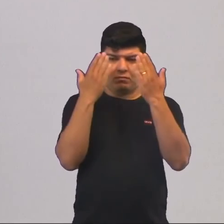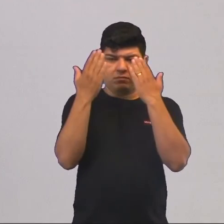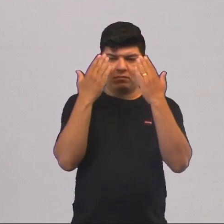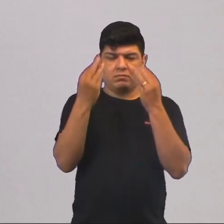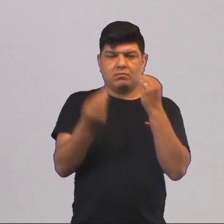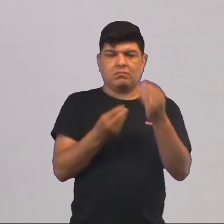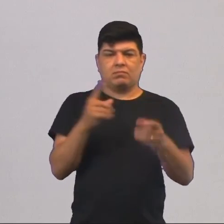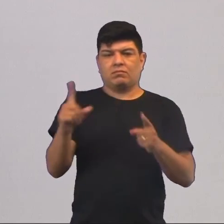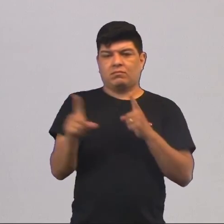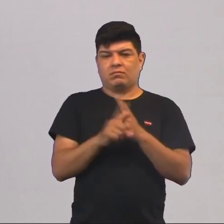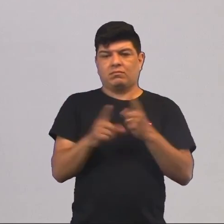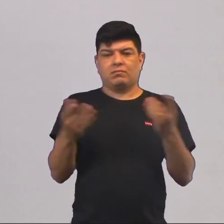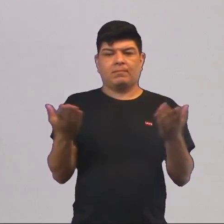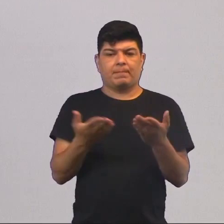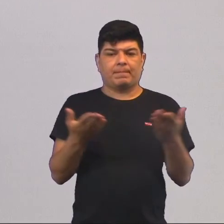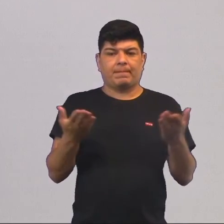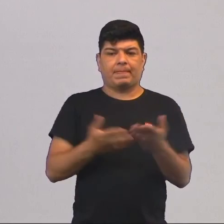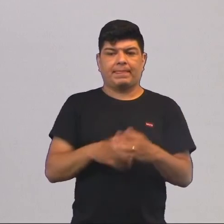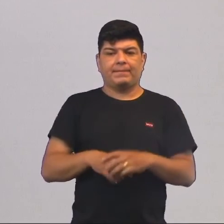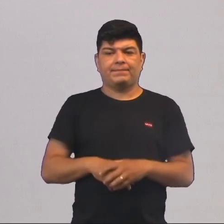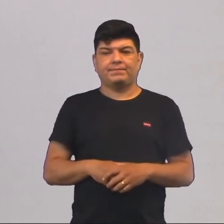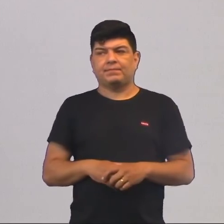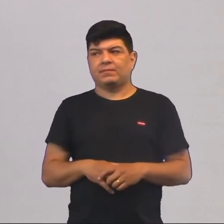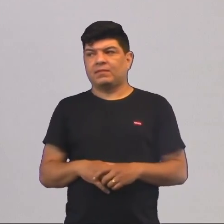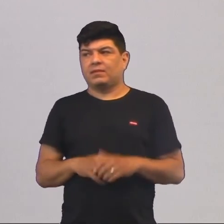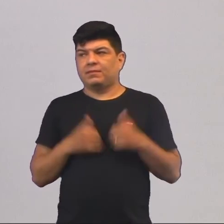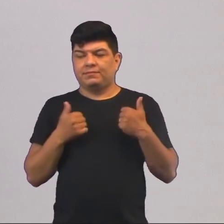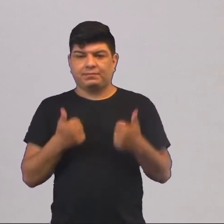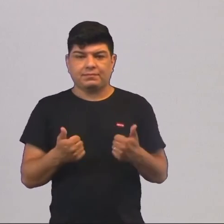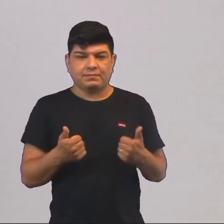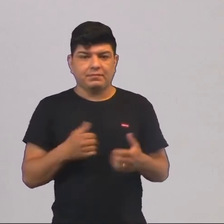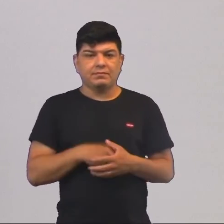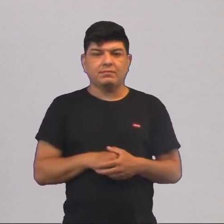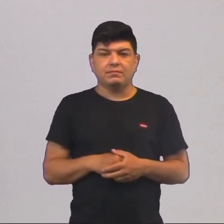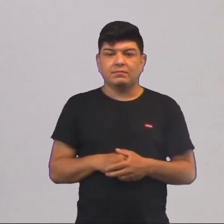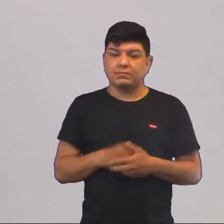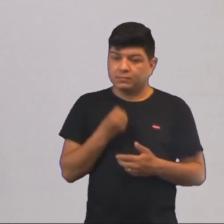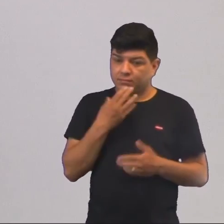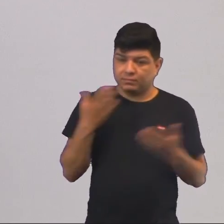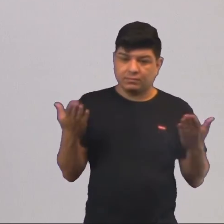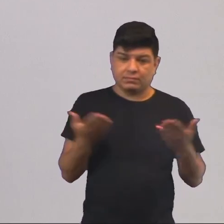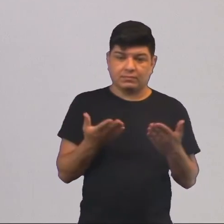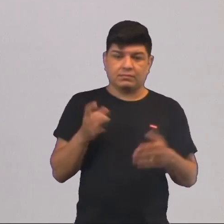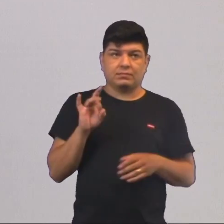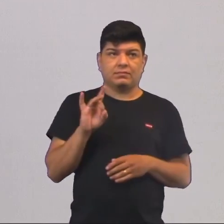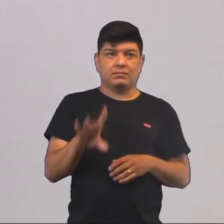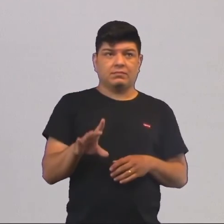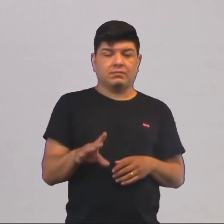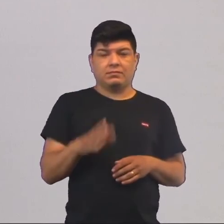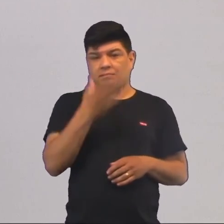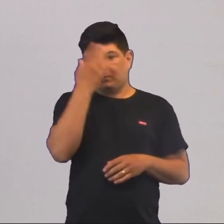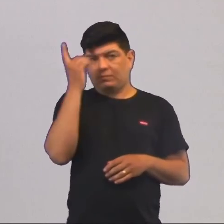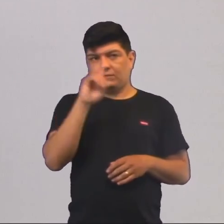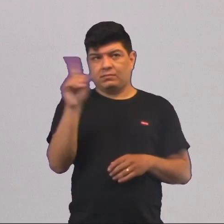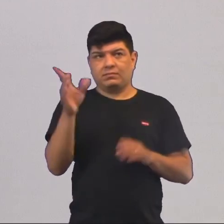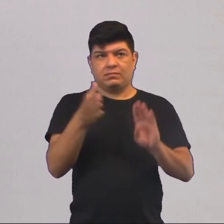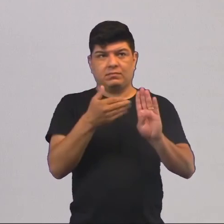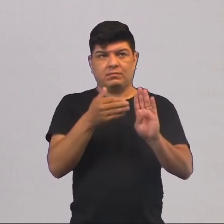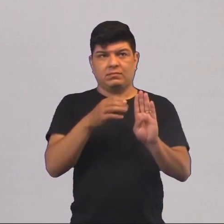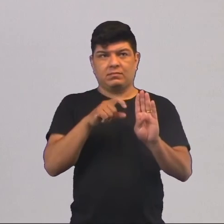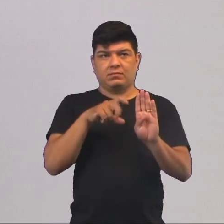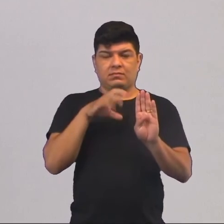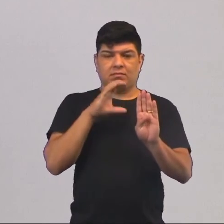como ele se encontra nos dias atuais. Tranquilo, meus amigos? Bom, por hoje é só. Não esqueça de